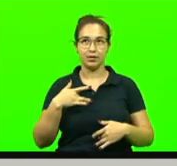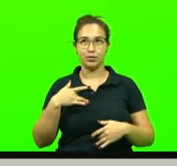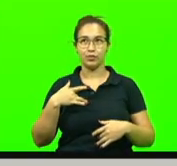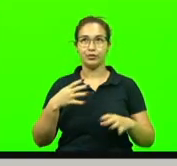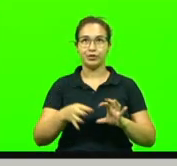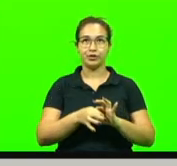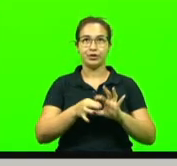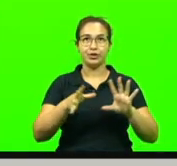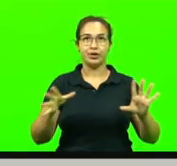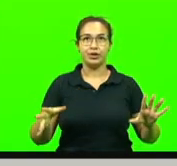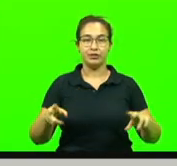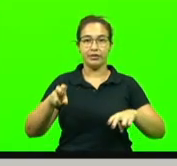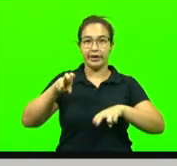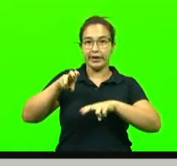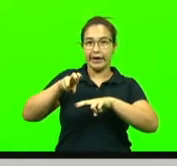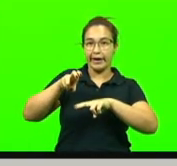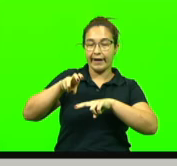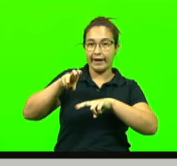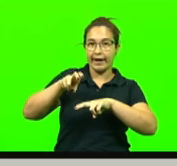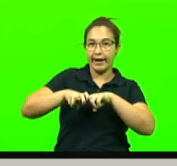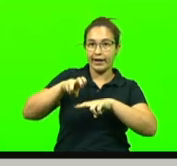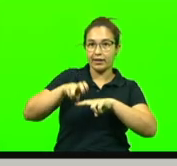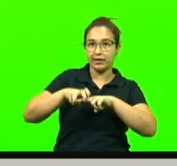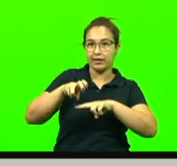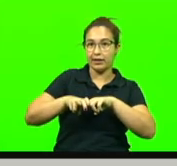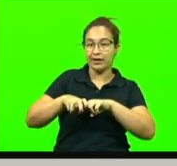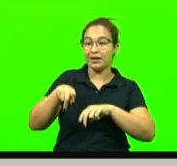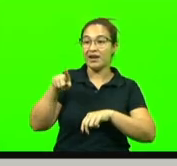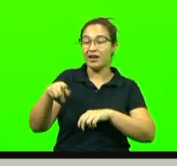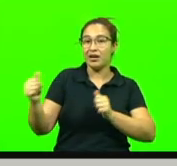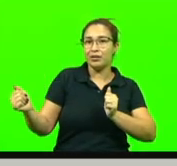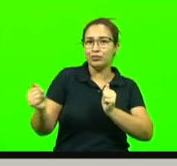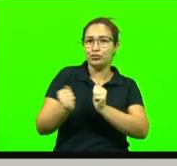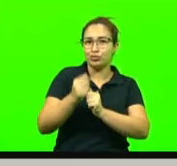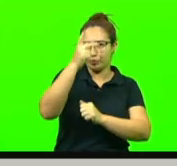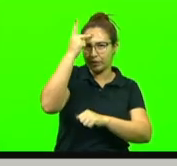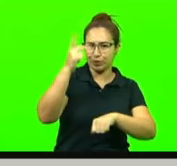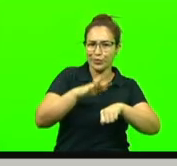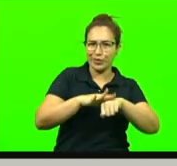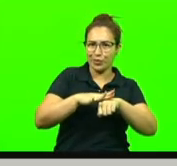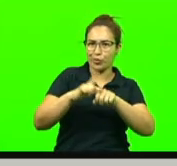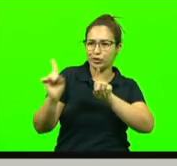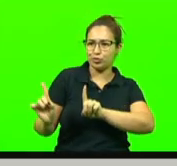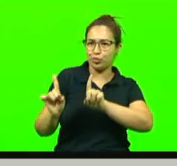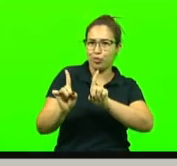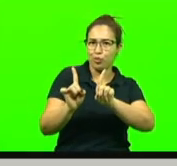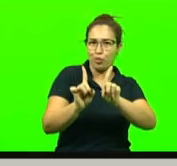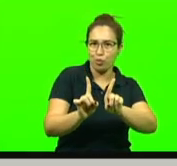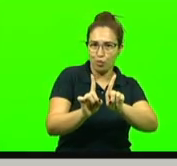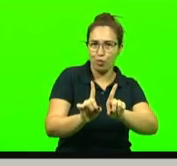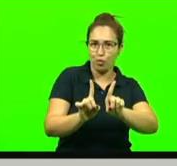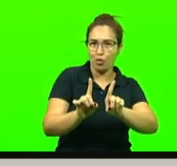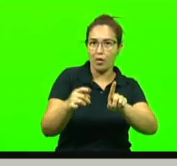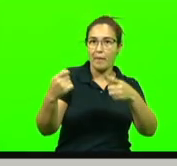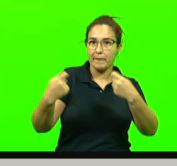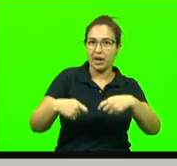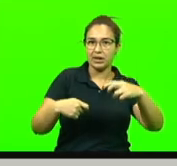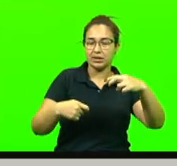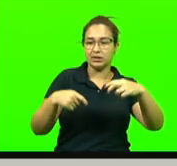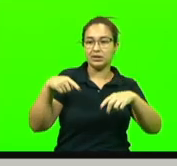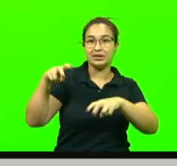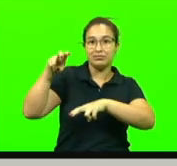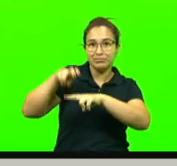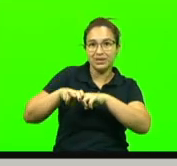de descanso para os acompanhantes dos pacientes internados nos quartos do Hospital